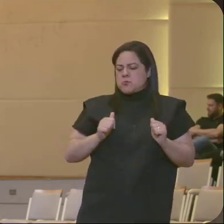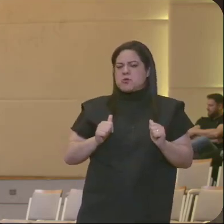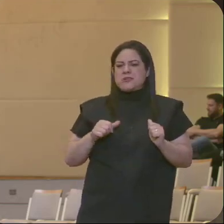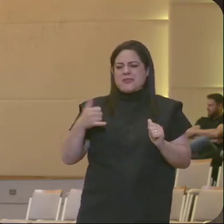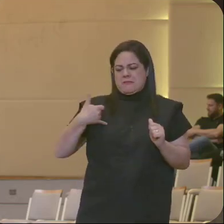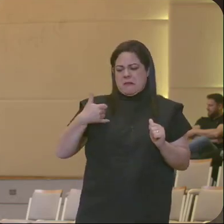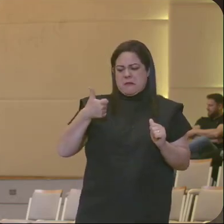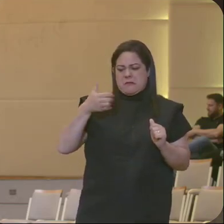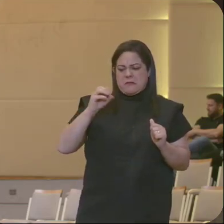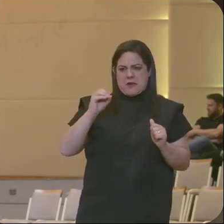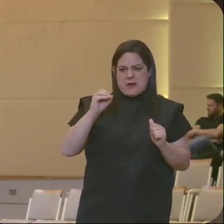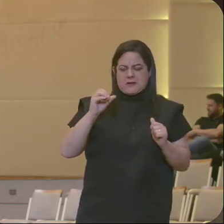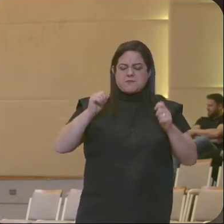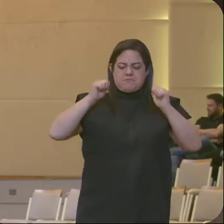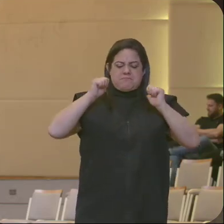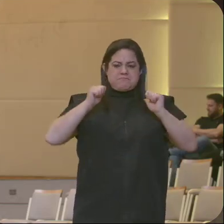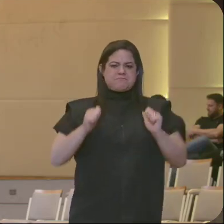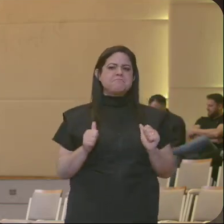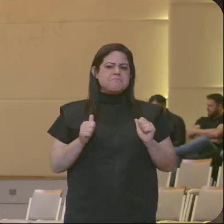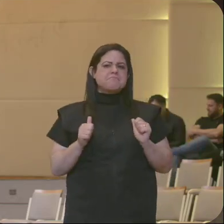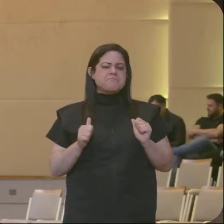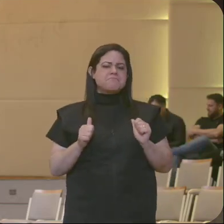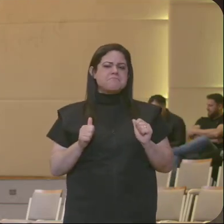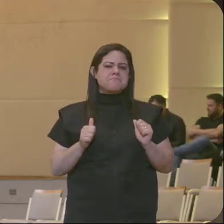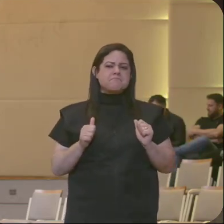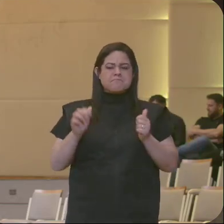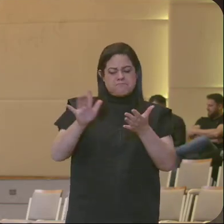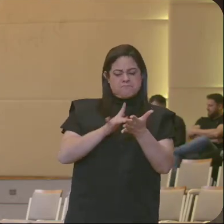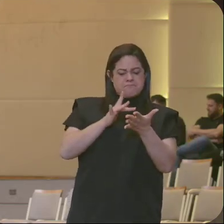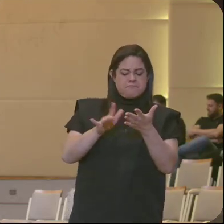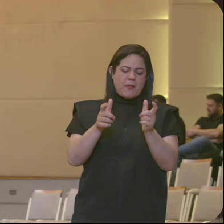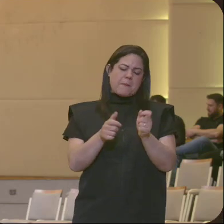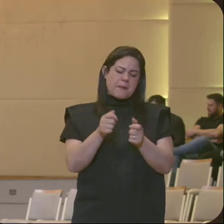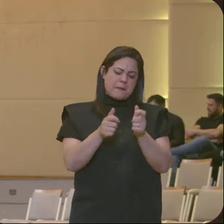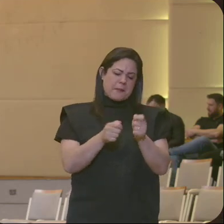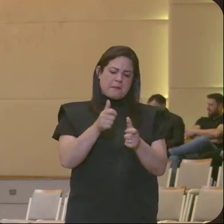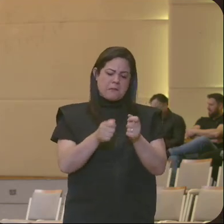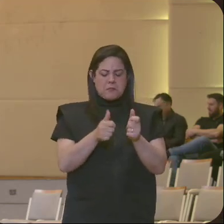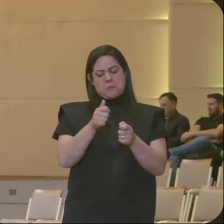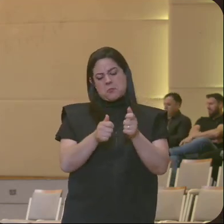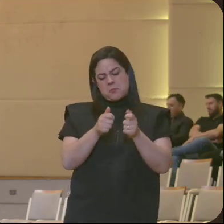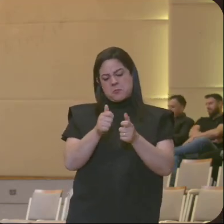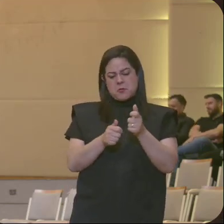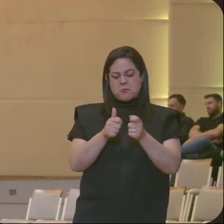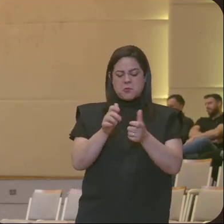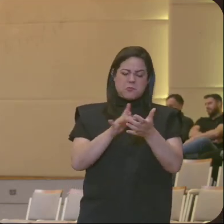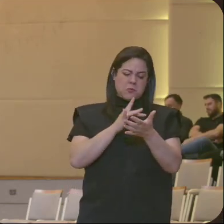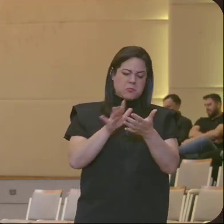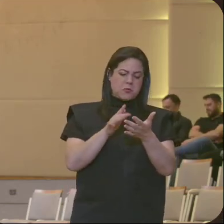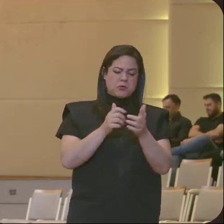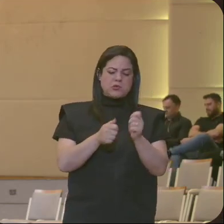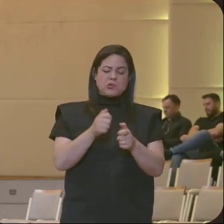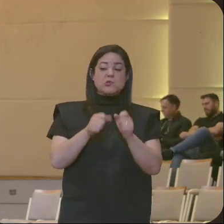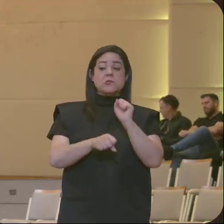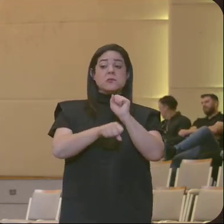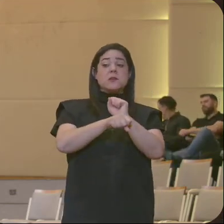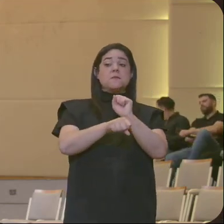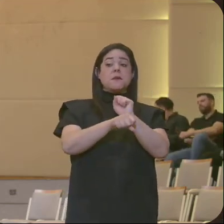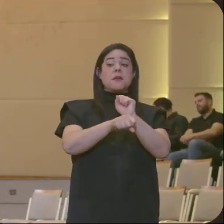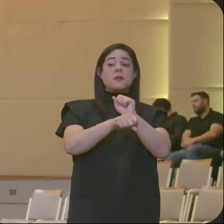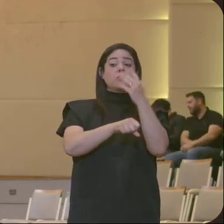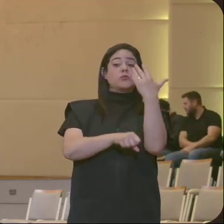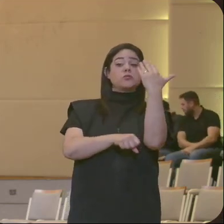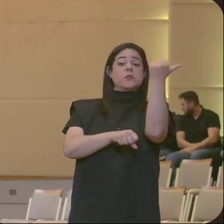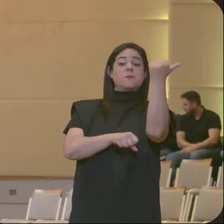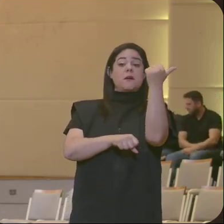de 10 aninhos, sua mochilinha, seu tablet, jogando ali com seu tablet, e esperando então a chamada